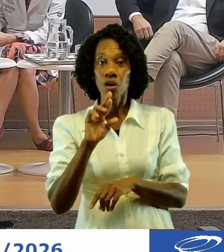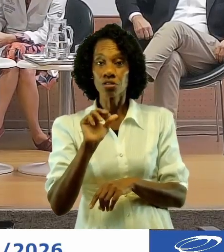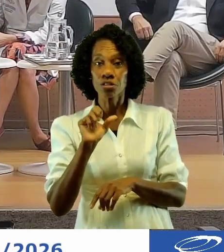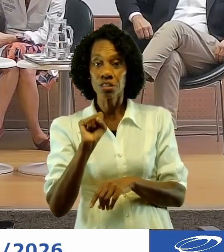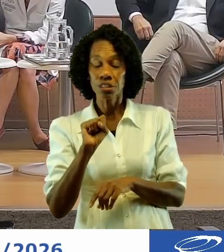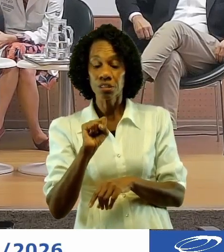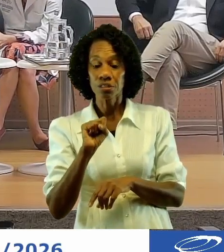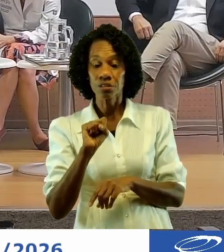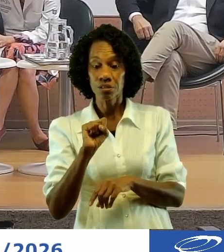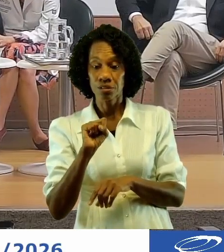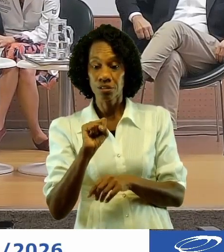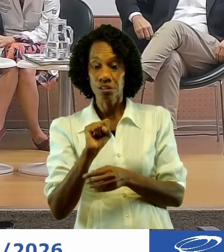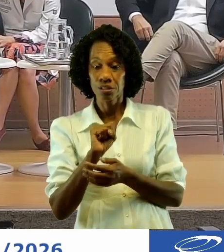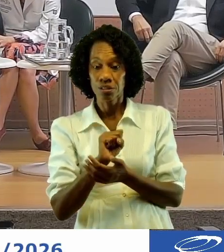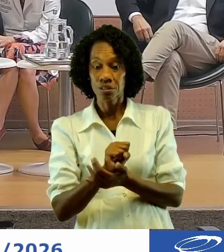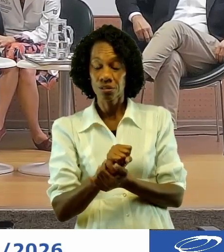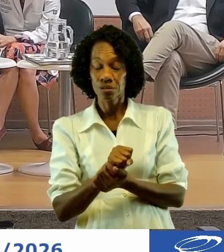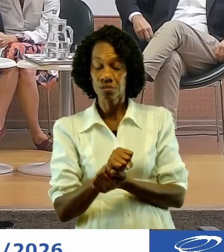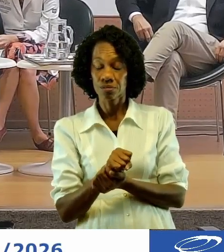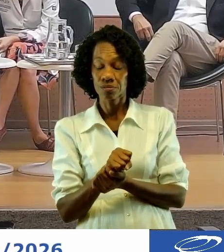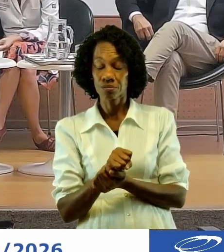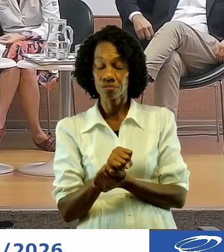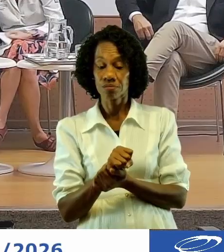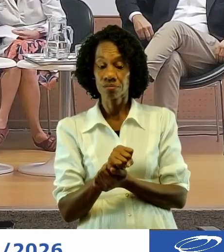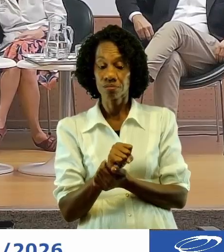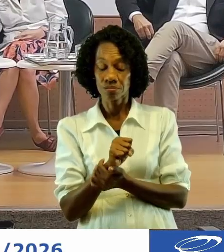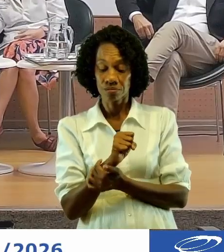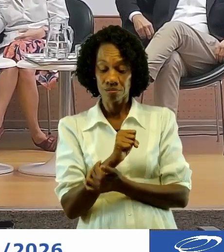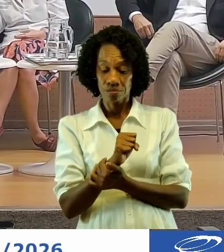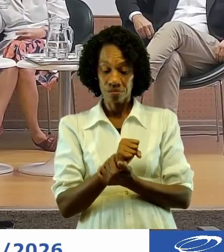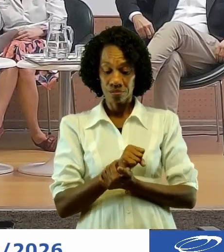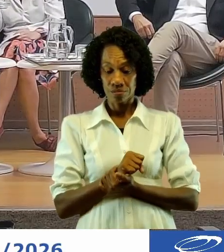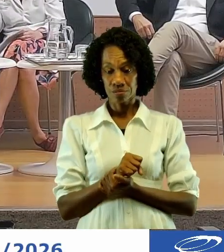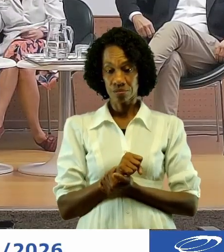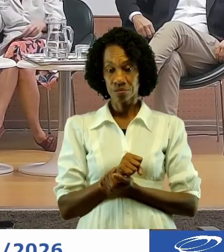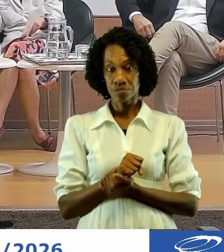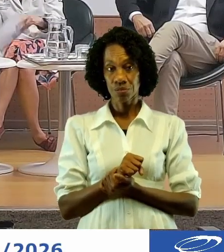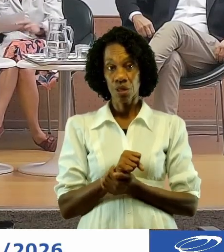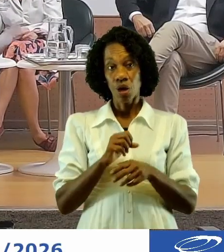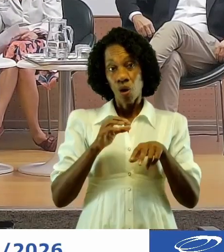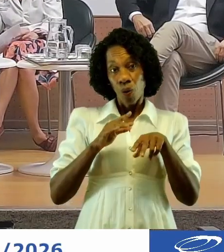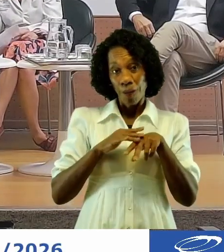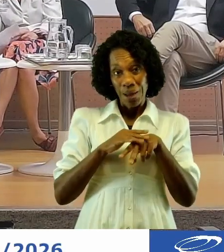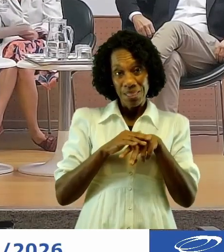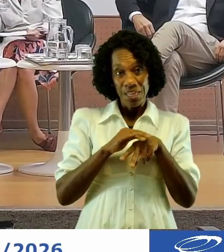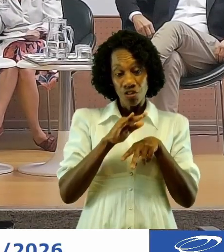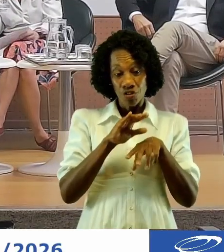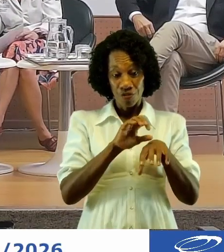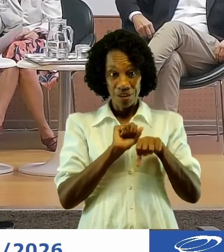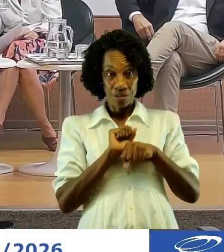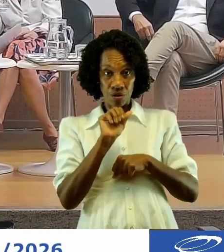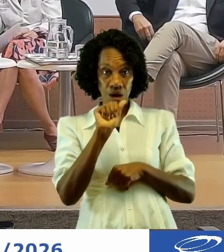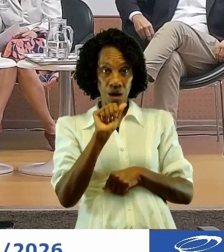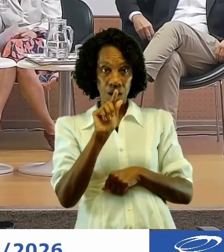careful at the time of crossing the sample, right? Yeah. o paciente tem infecção aguda e cresce só